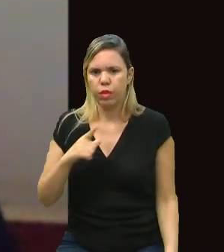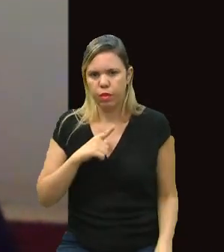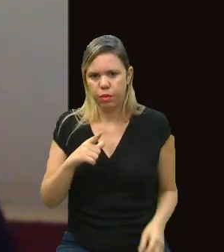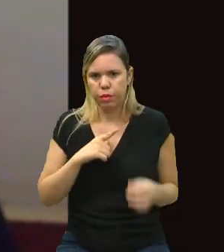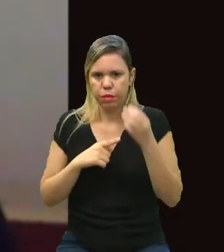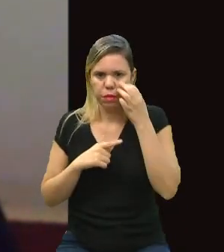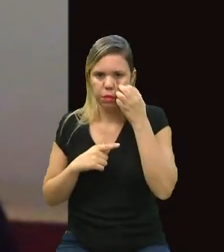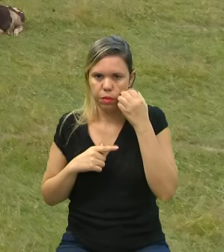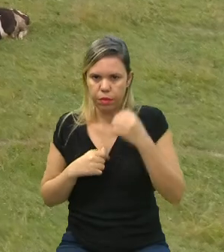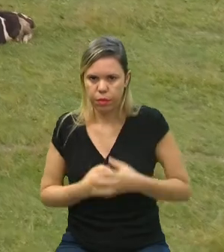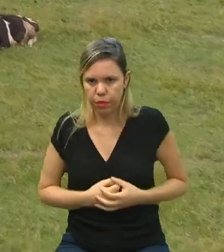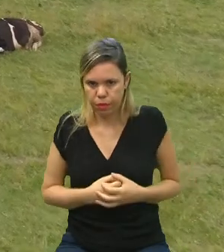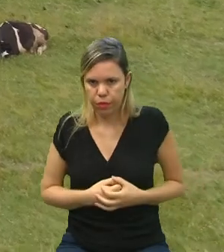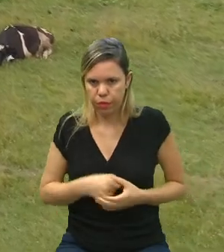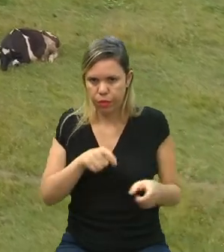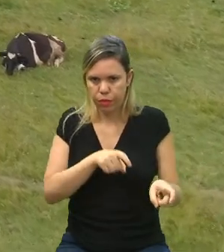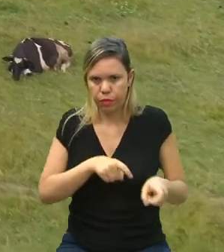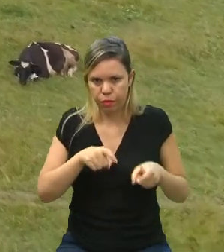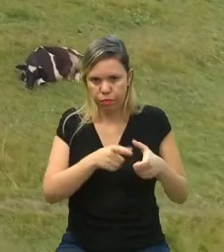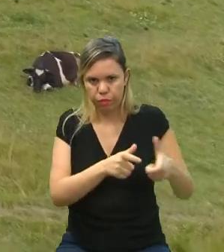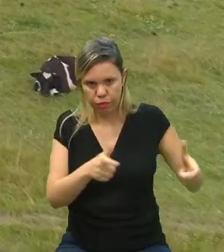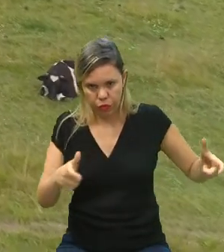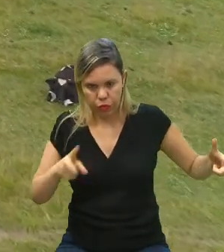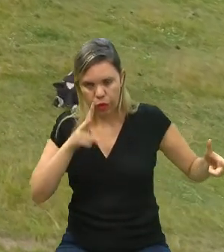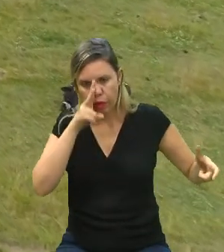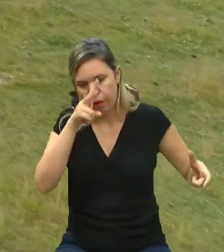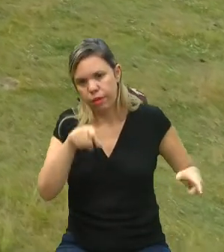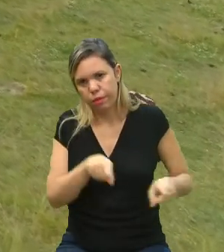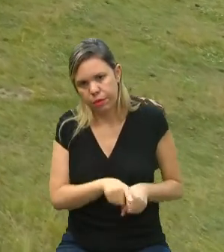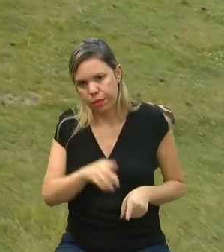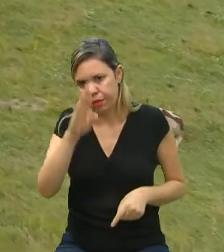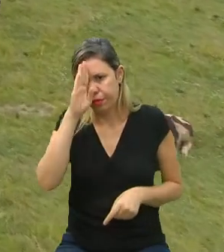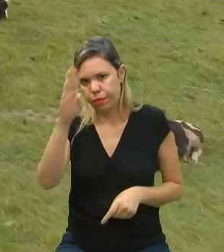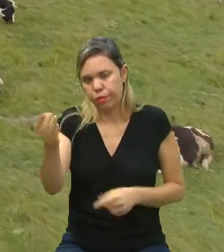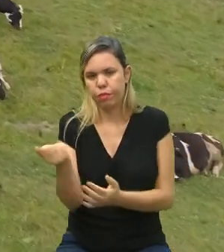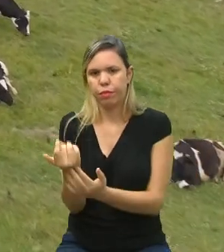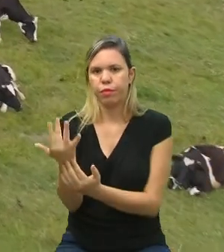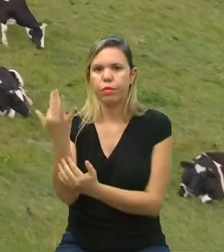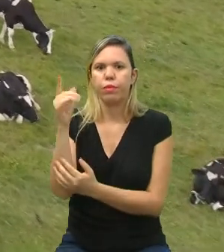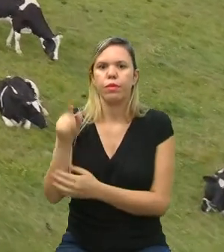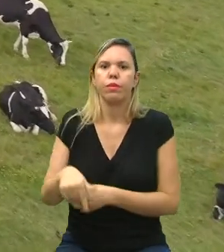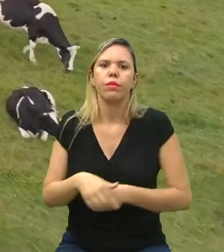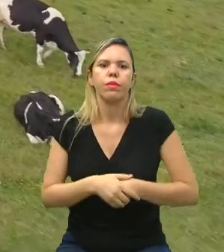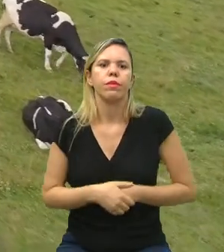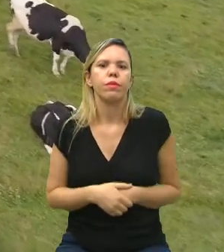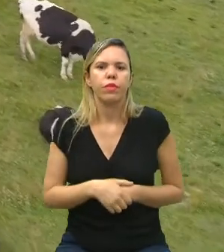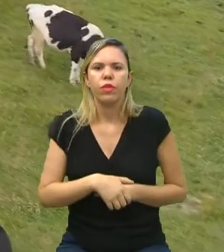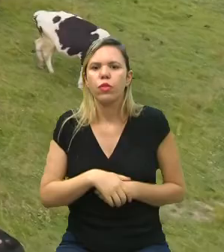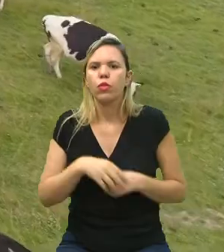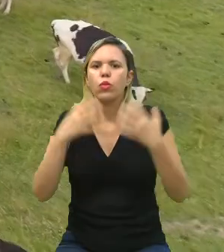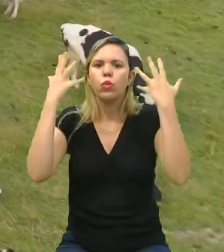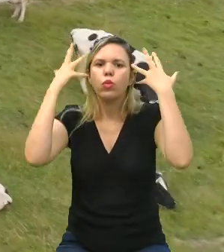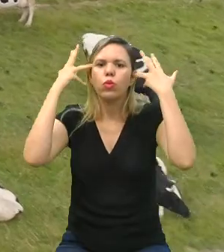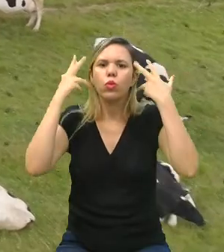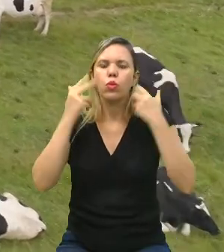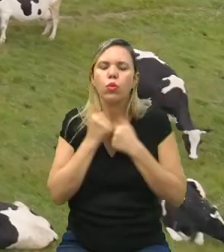aí o principal emissor são os animais, o gado bovino, né? A digestão de gado bovino, que emite